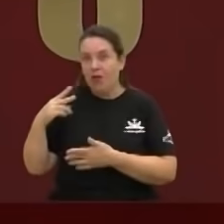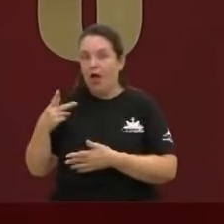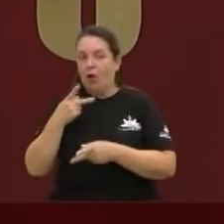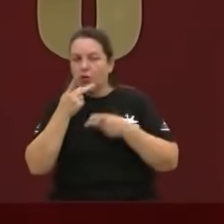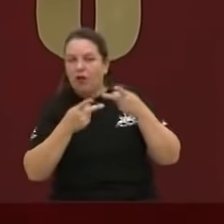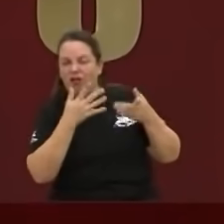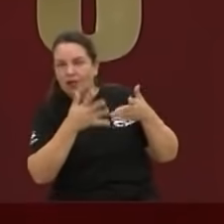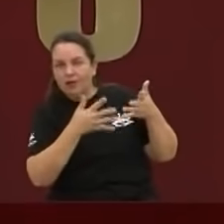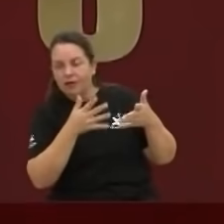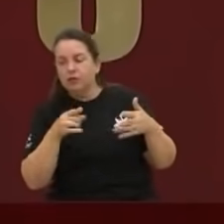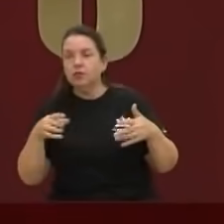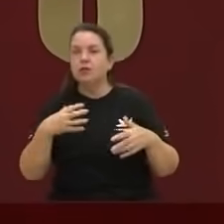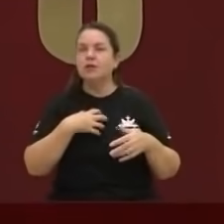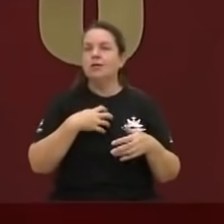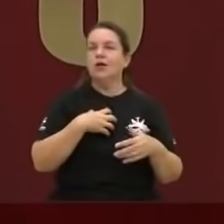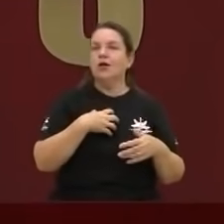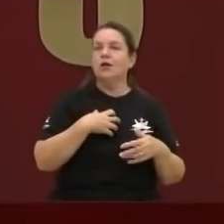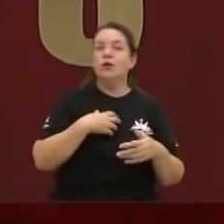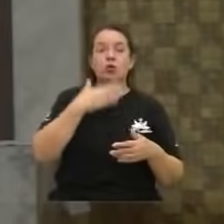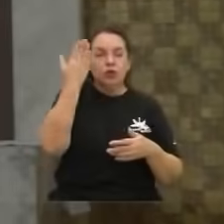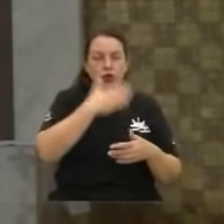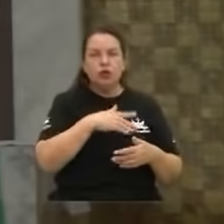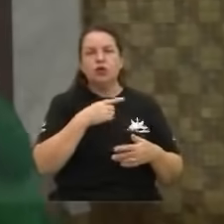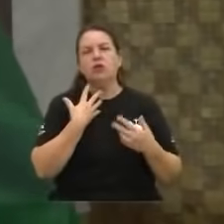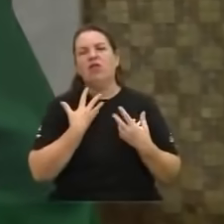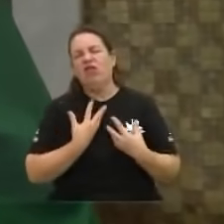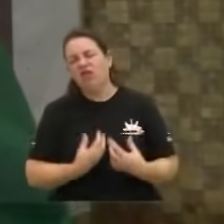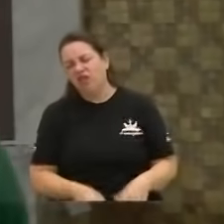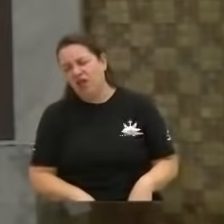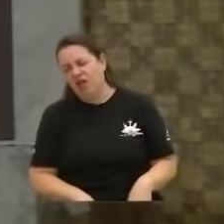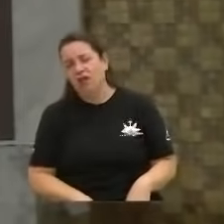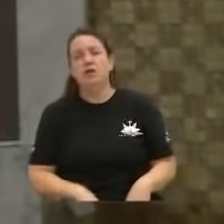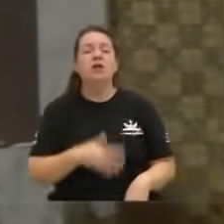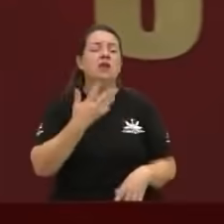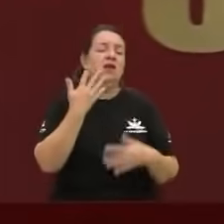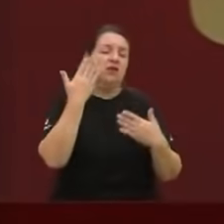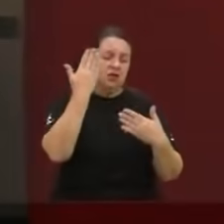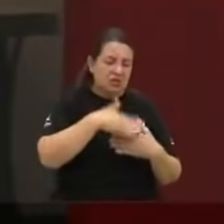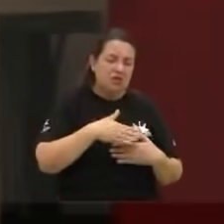É essa atitude, diante do desânimo, diante